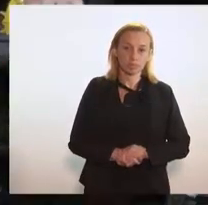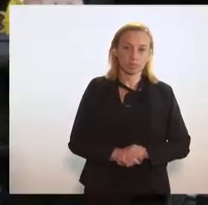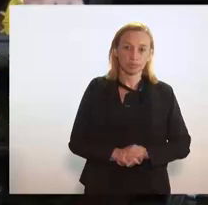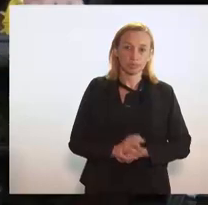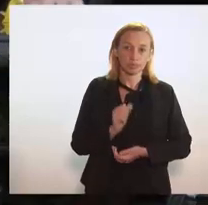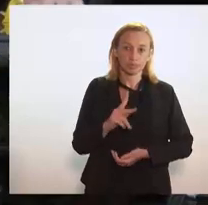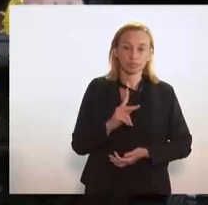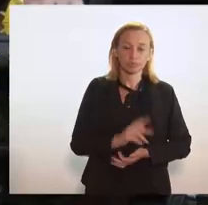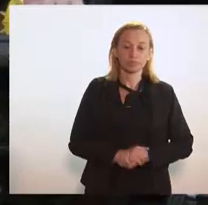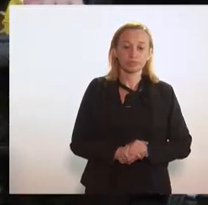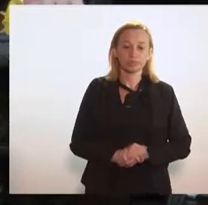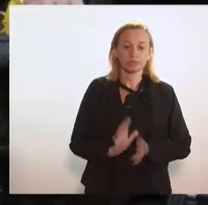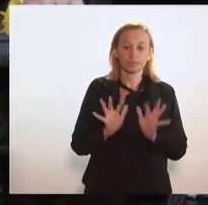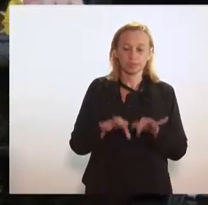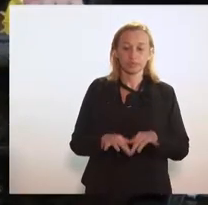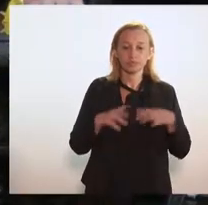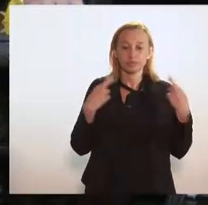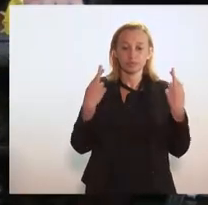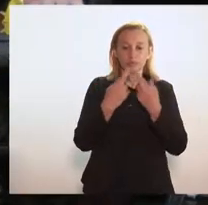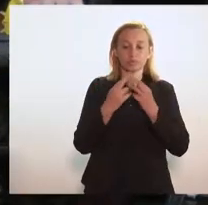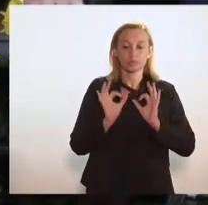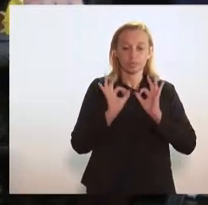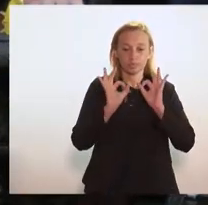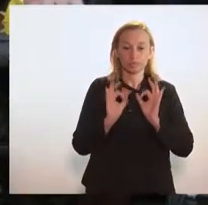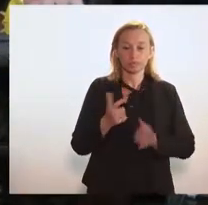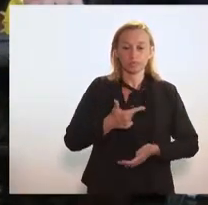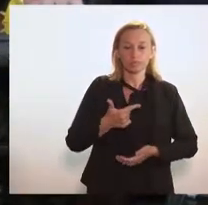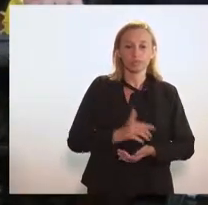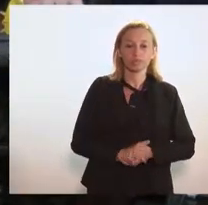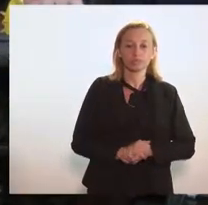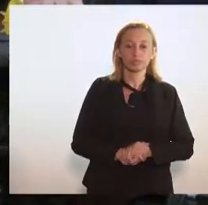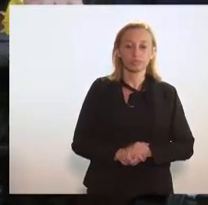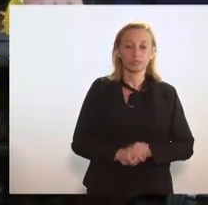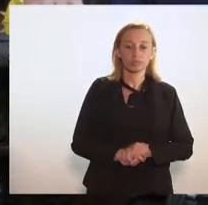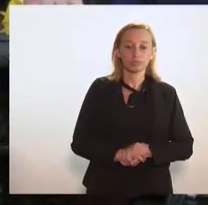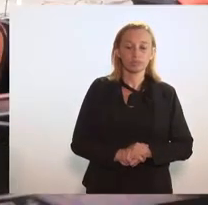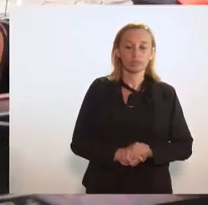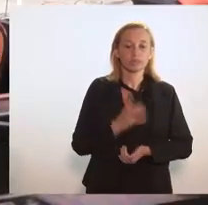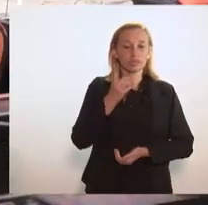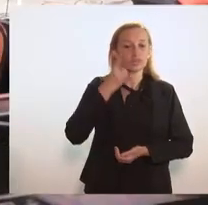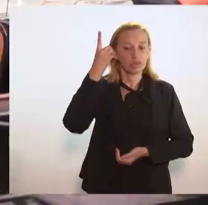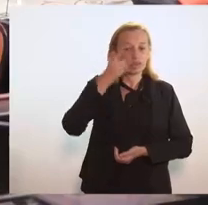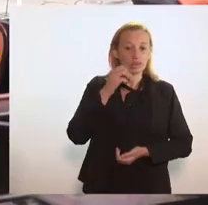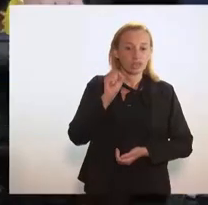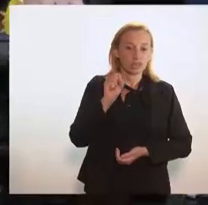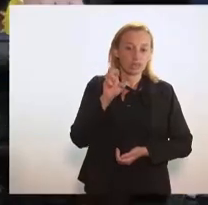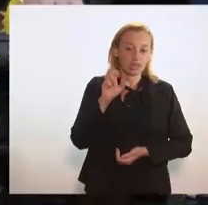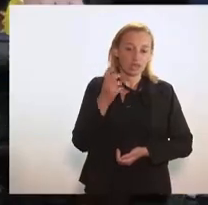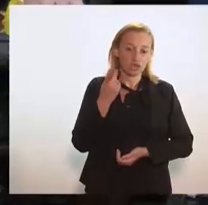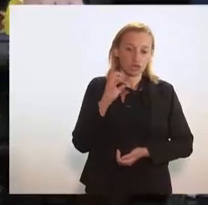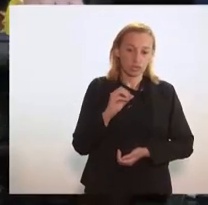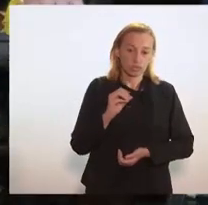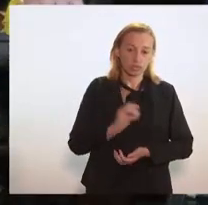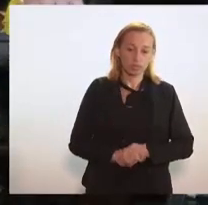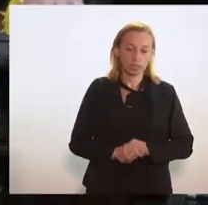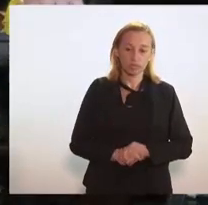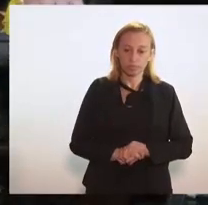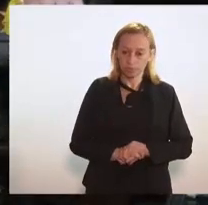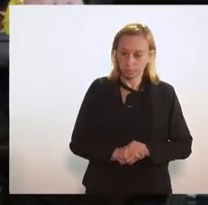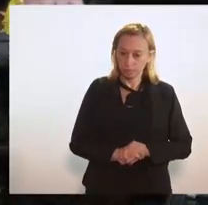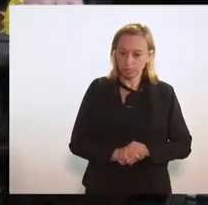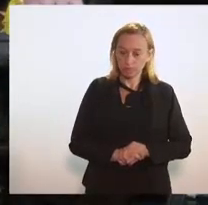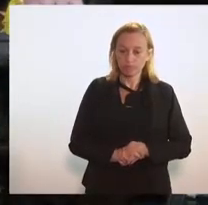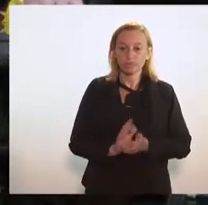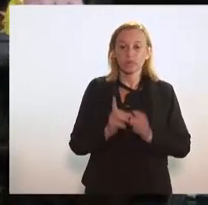o ok está encerrada a segunda seção o resultado Sérgio Fernandes a há sete anos